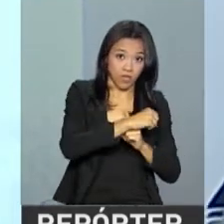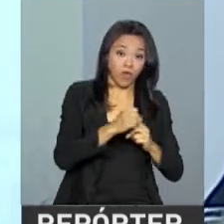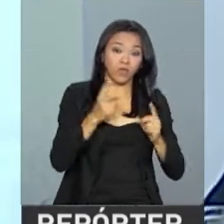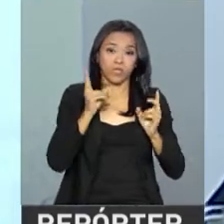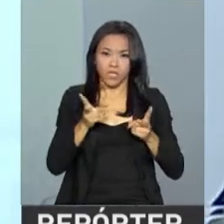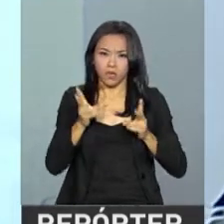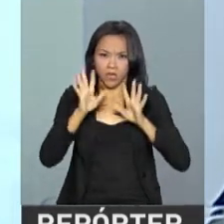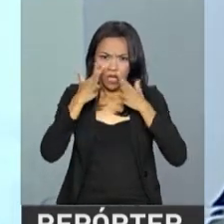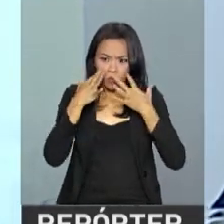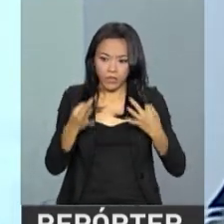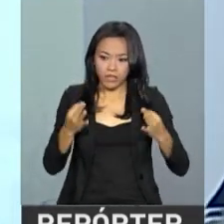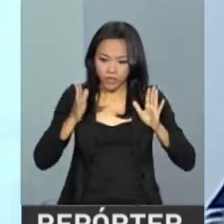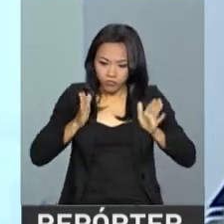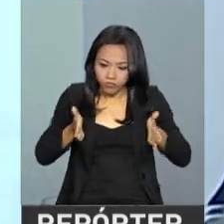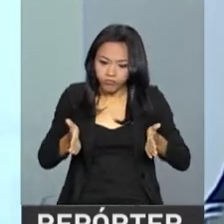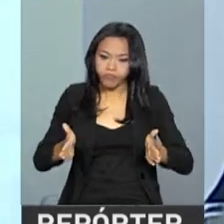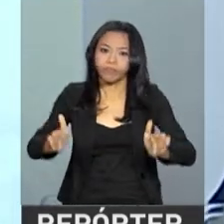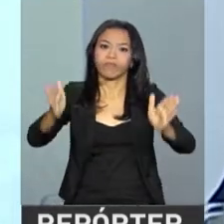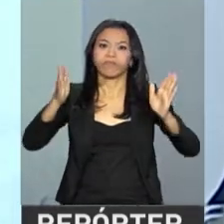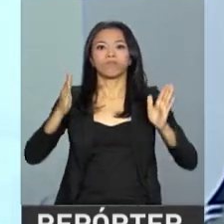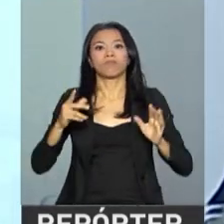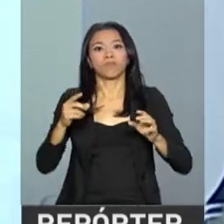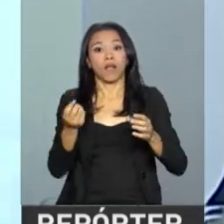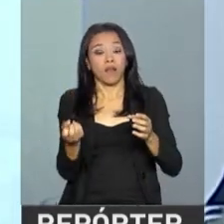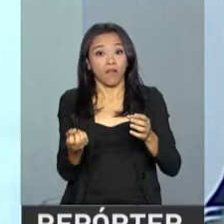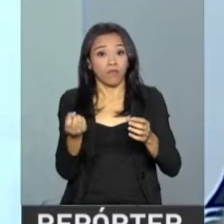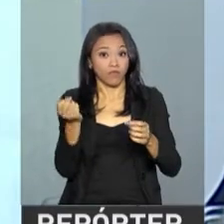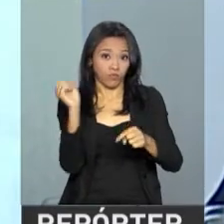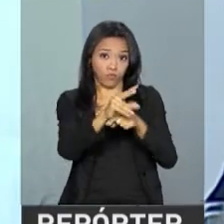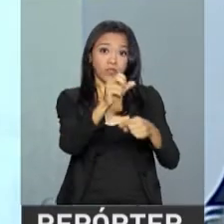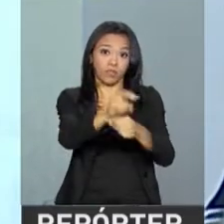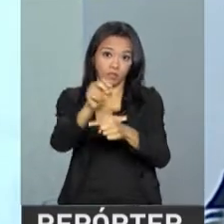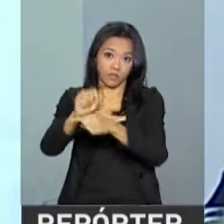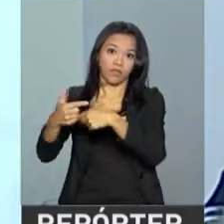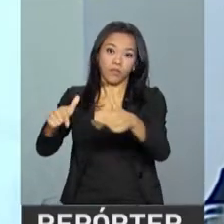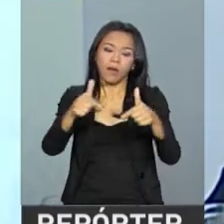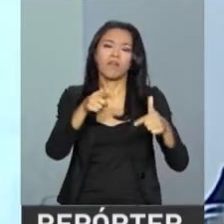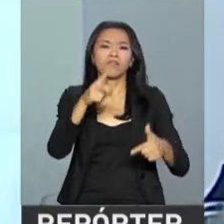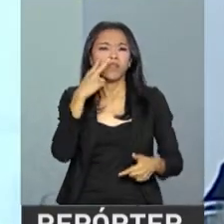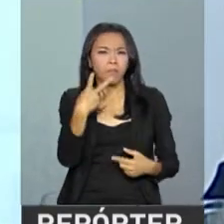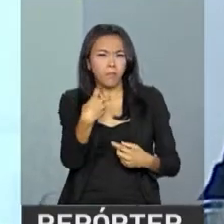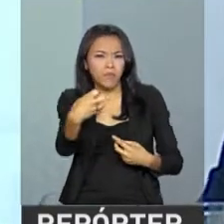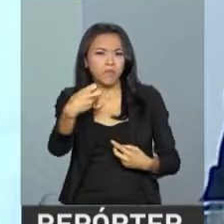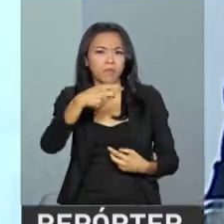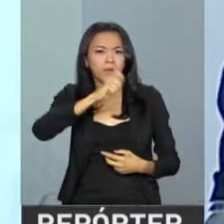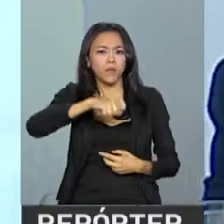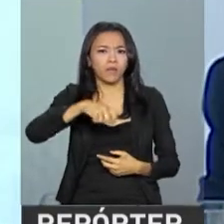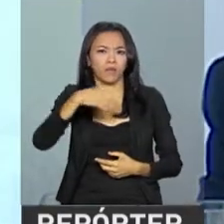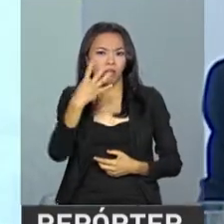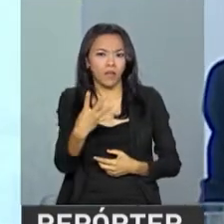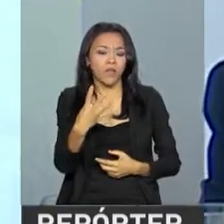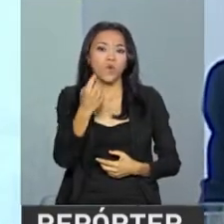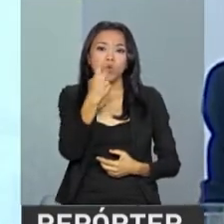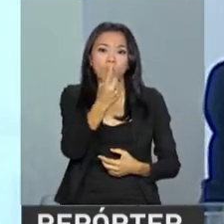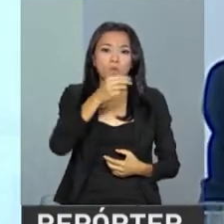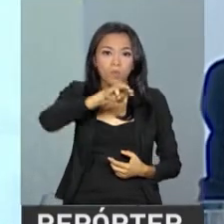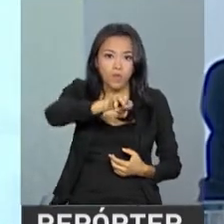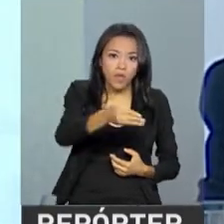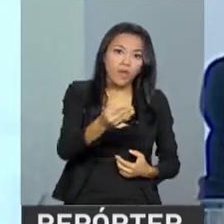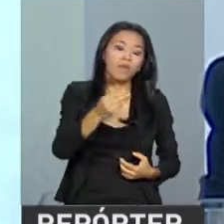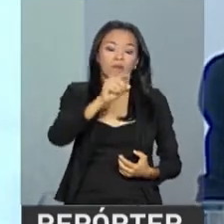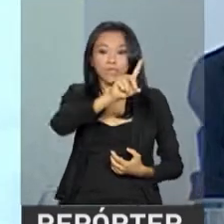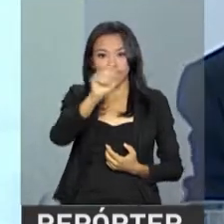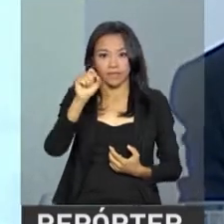tocante à retomada dos postos de trabalho vocês vejam que nesse quadrimestre abriram-se mais de um milhão e cem mil